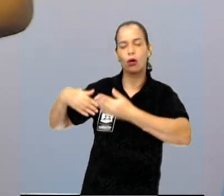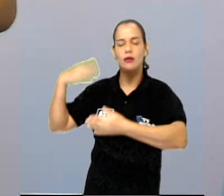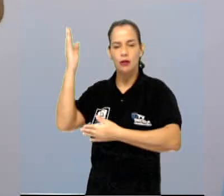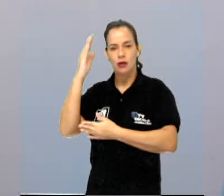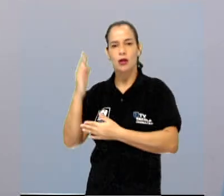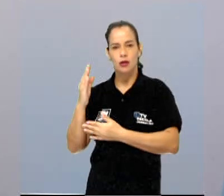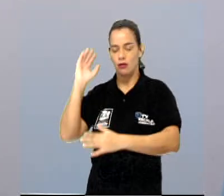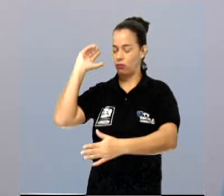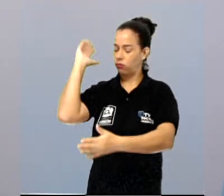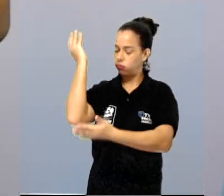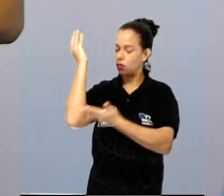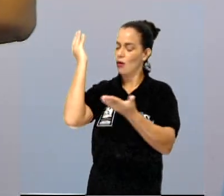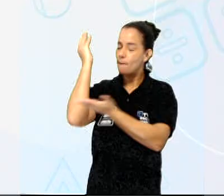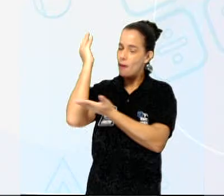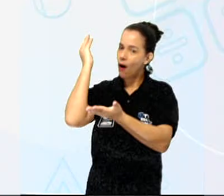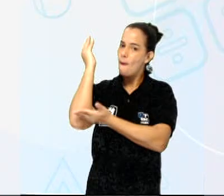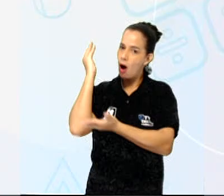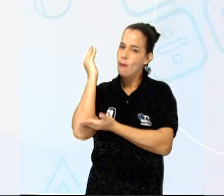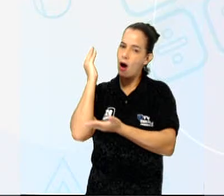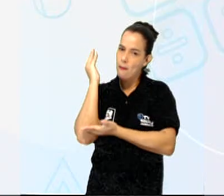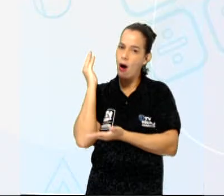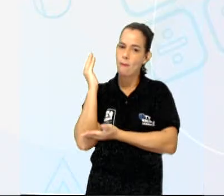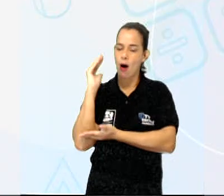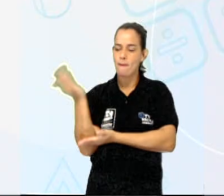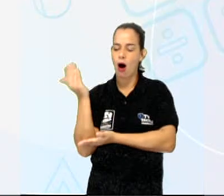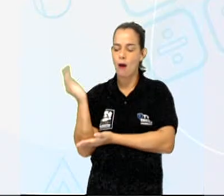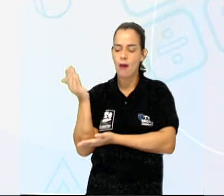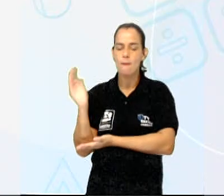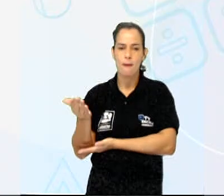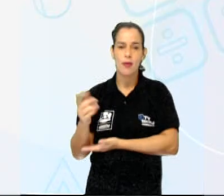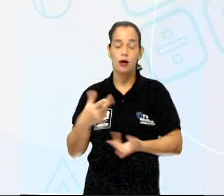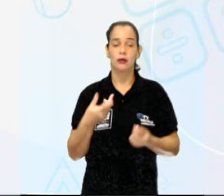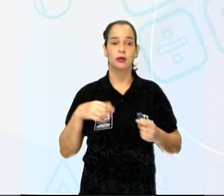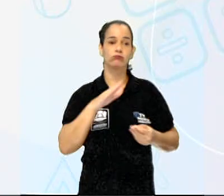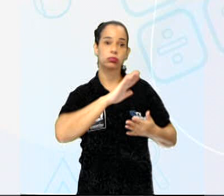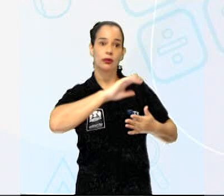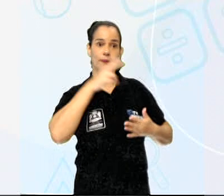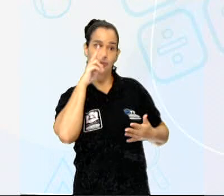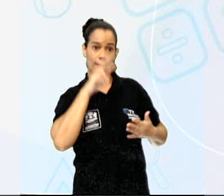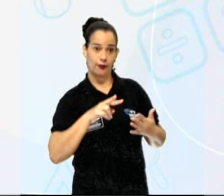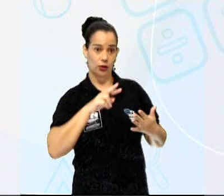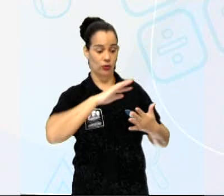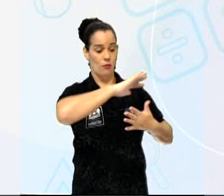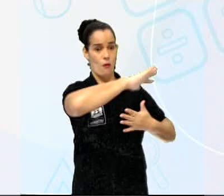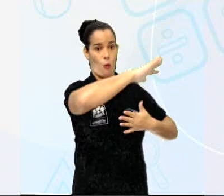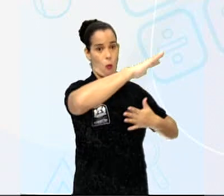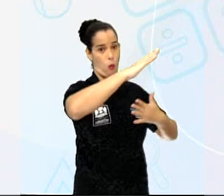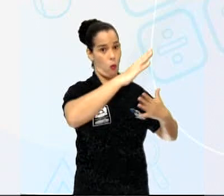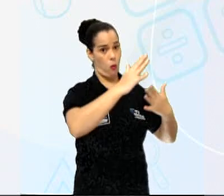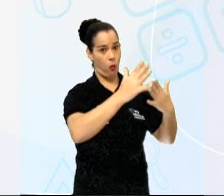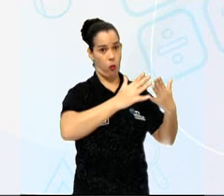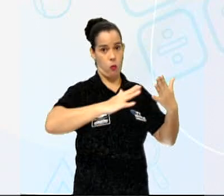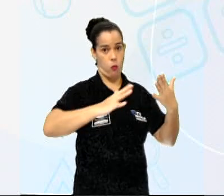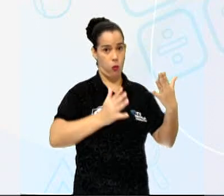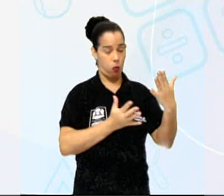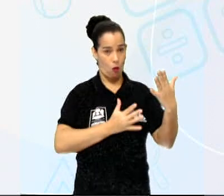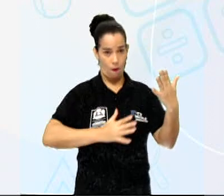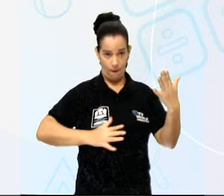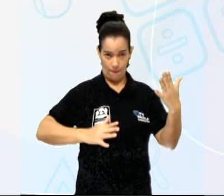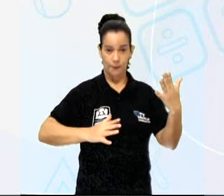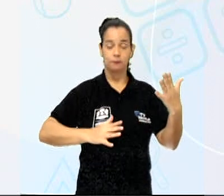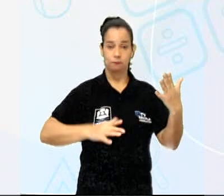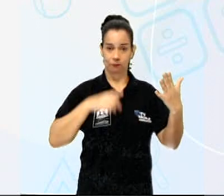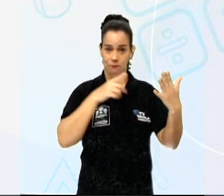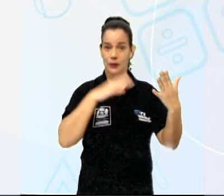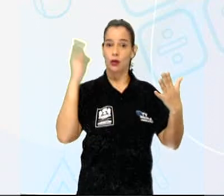de desmatamento, você está vendo o mapa original da Mata Atlântica brasileira. Lembra que a Mata Atlântica ela cobria ali trechos do Ceará, do Rio